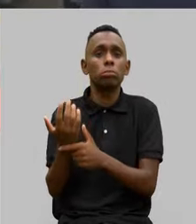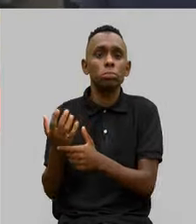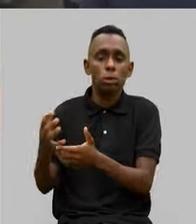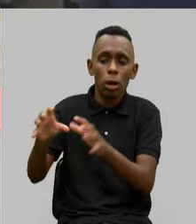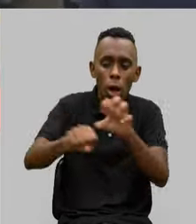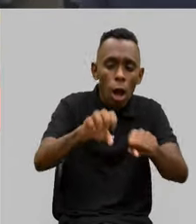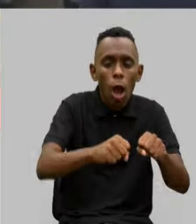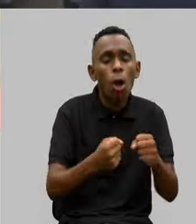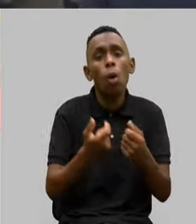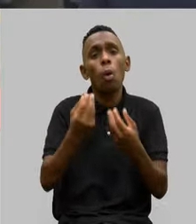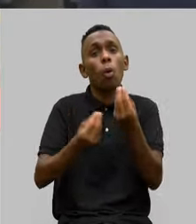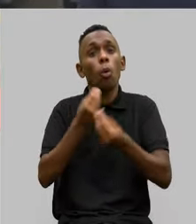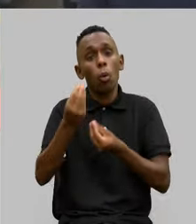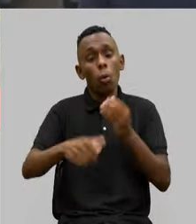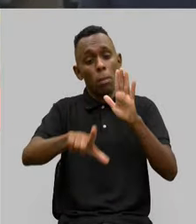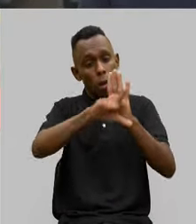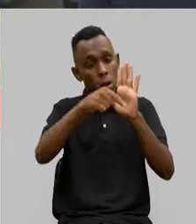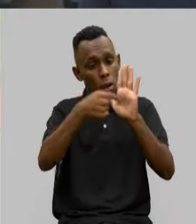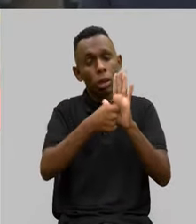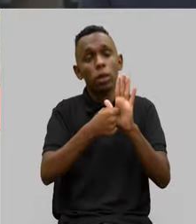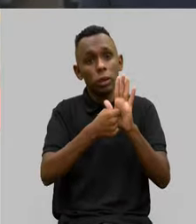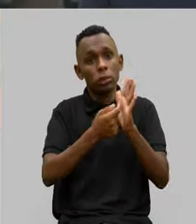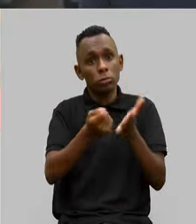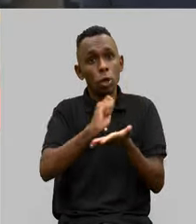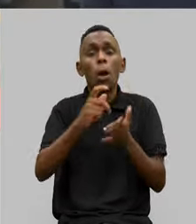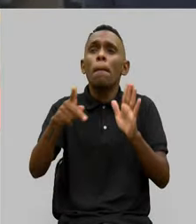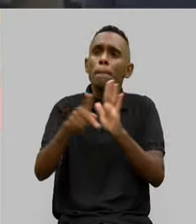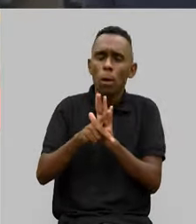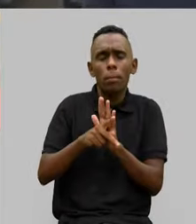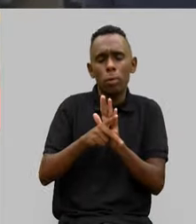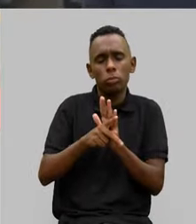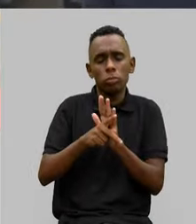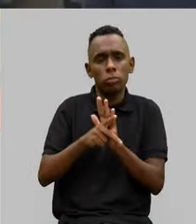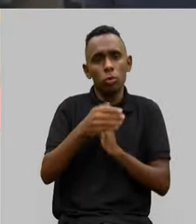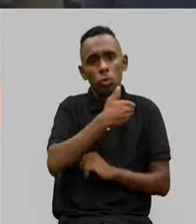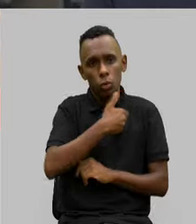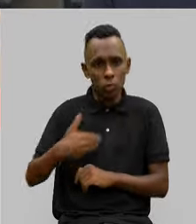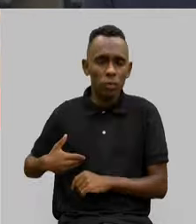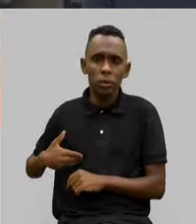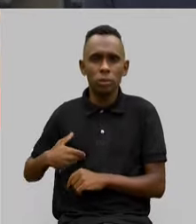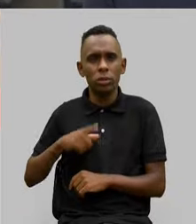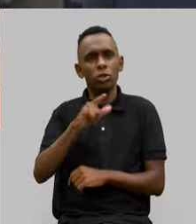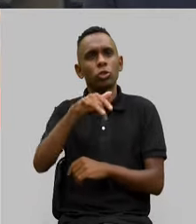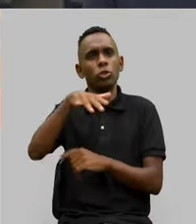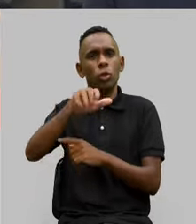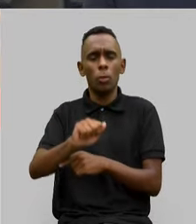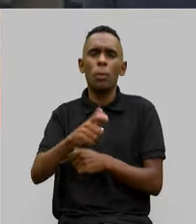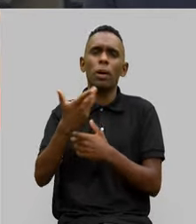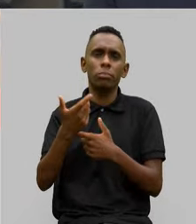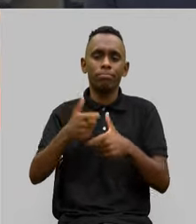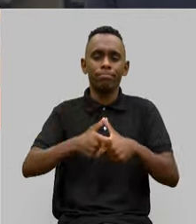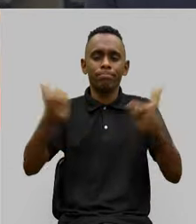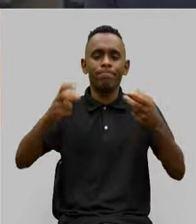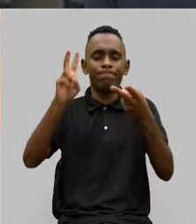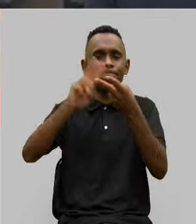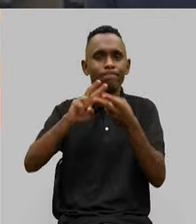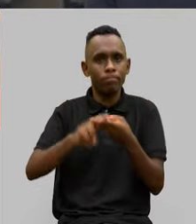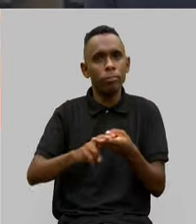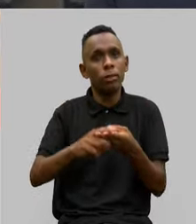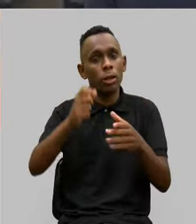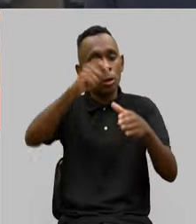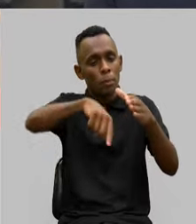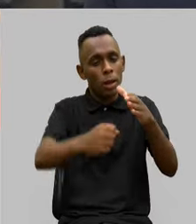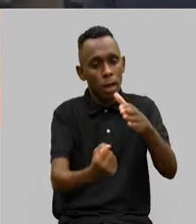escrito na lei de drogas aprovada no governo Dilma que aumentou o encarceramento lá tá escrito plantar